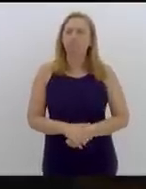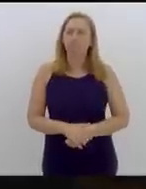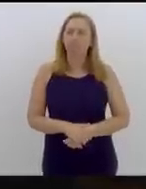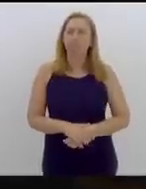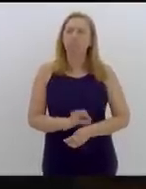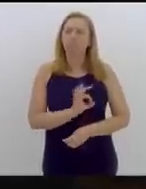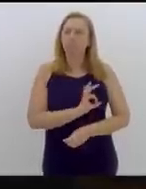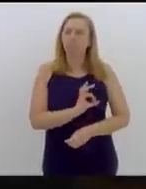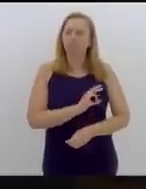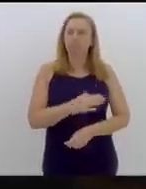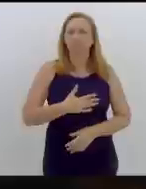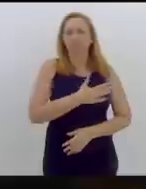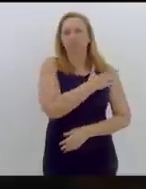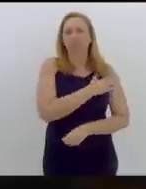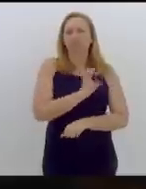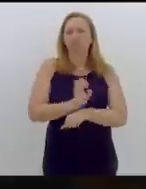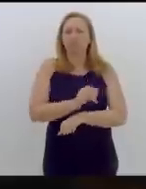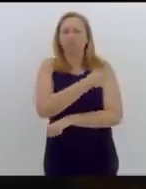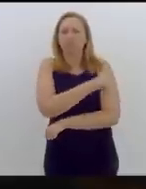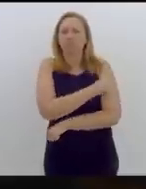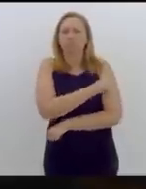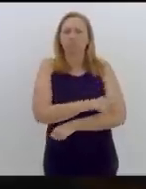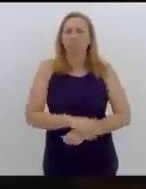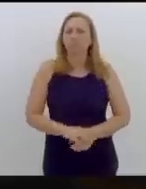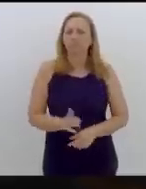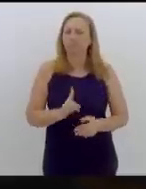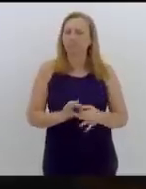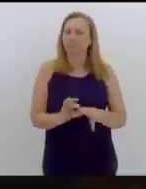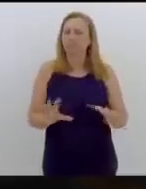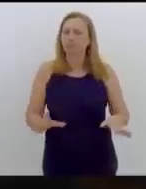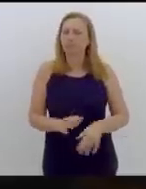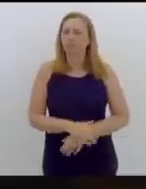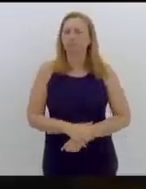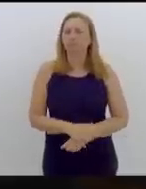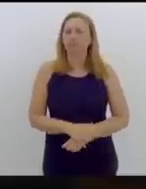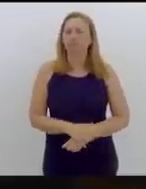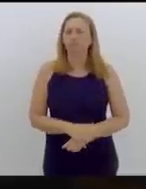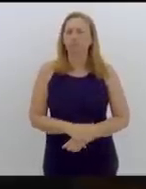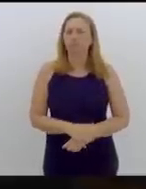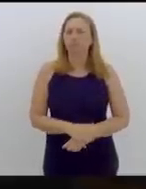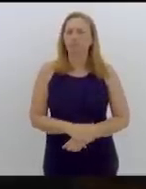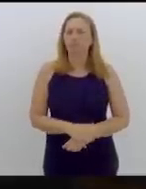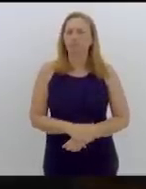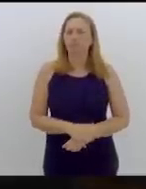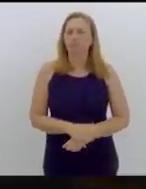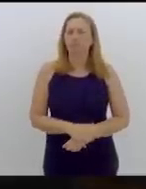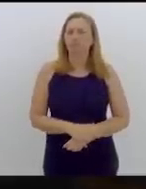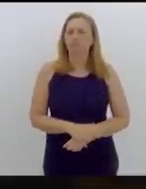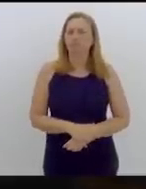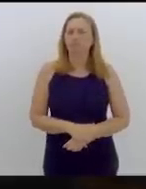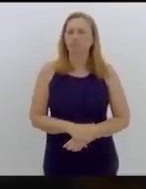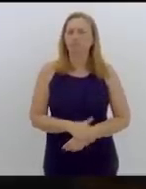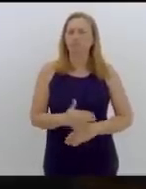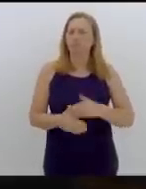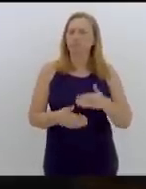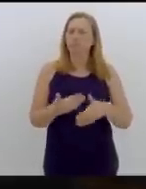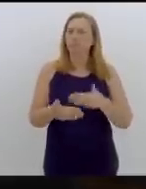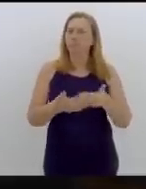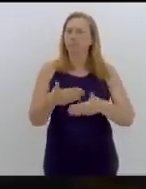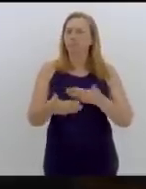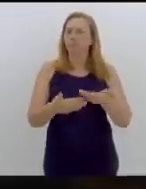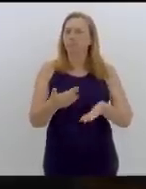a Polícia Militar do Estado do Rio de Janeiro não permita que a relação com esse Parlamento evolua